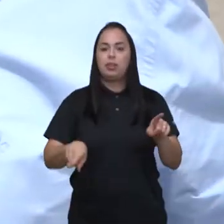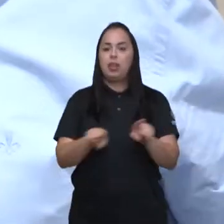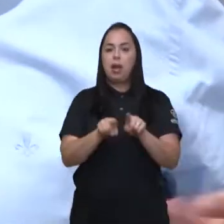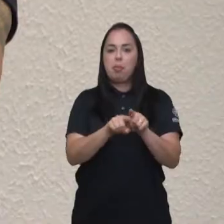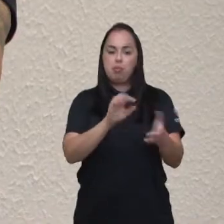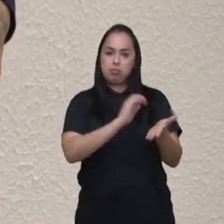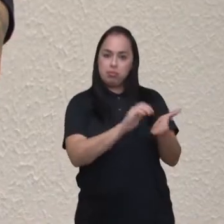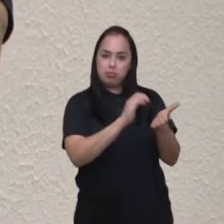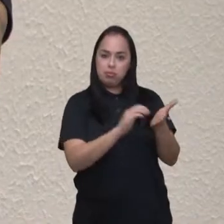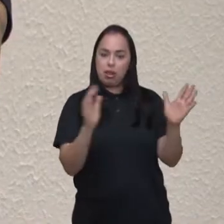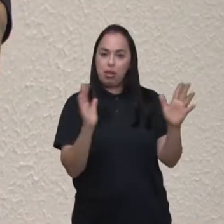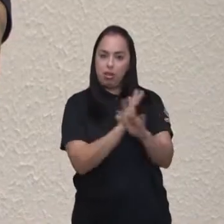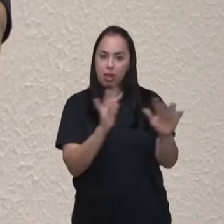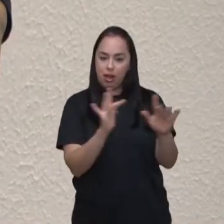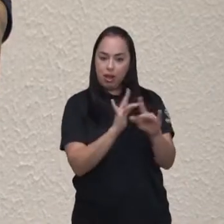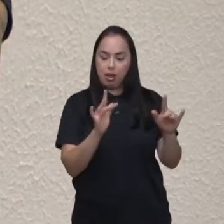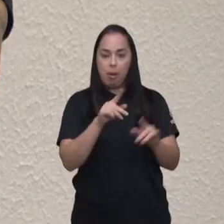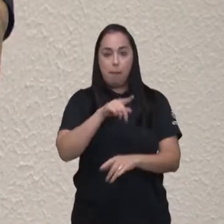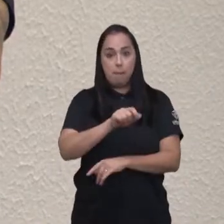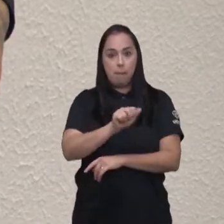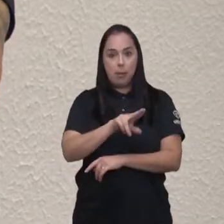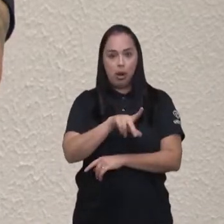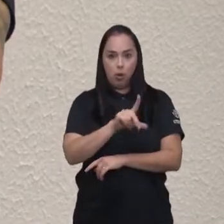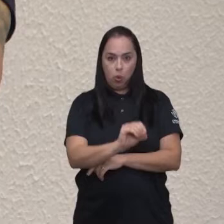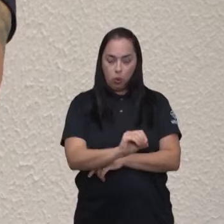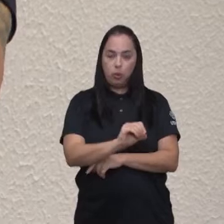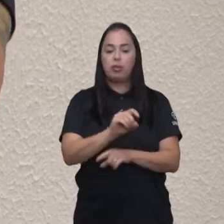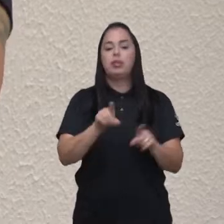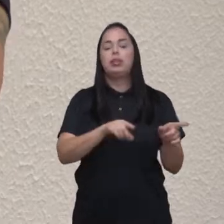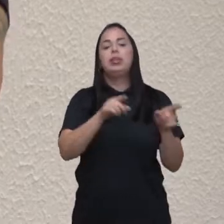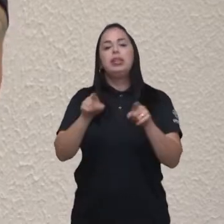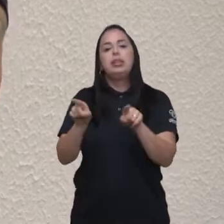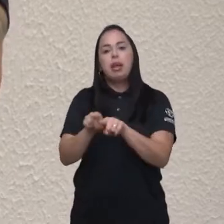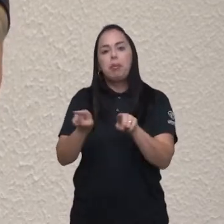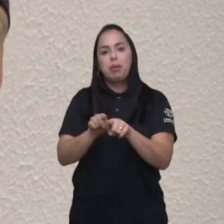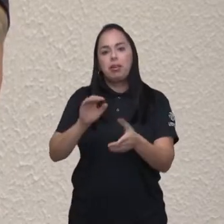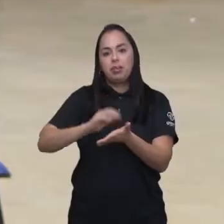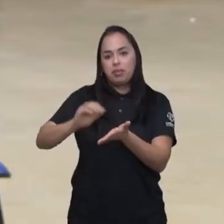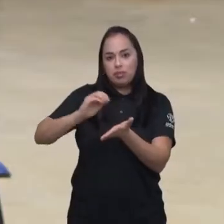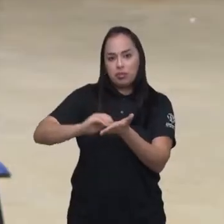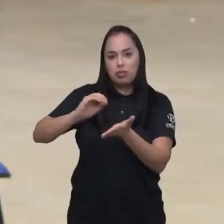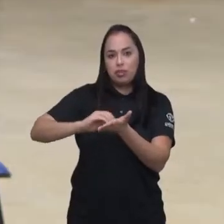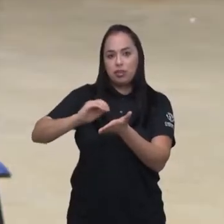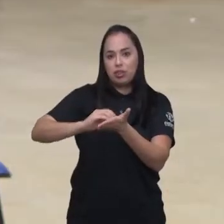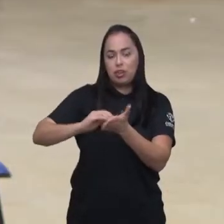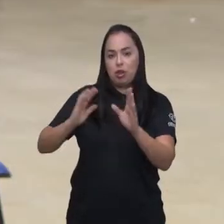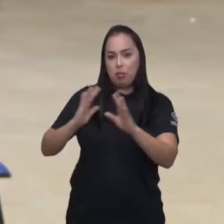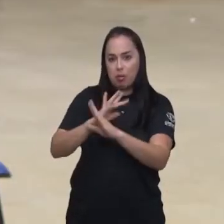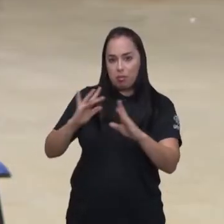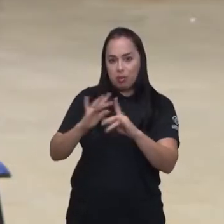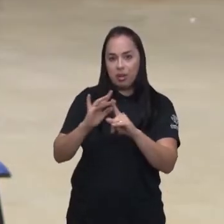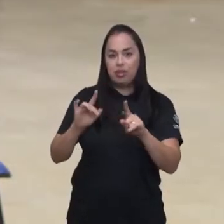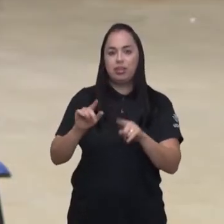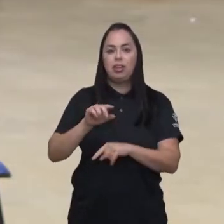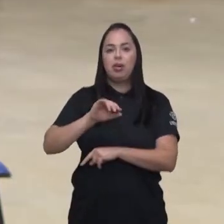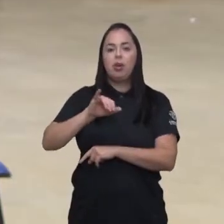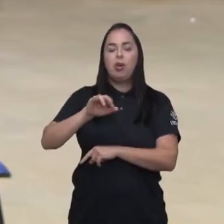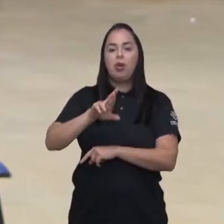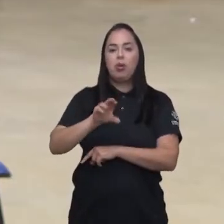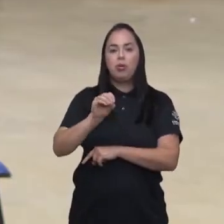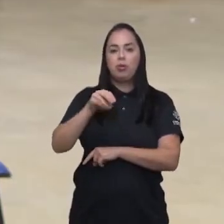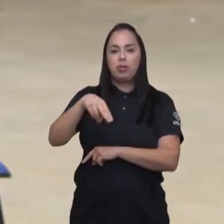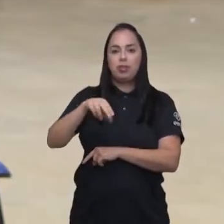Farias Ferreira o secretário de mobilidade urbana Paulo Roberto Guimarães Júnior o secretário adjunto de